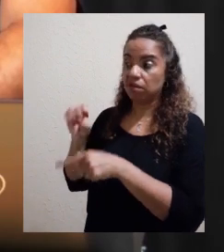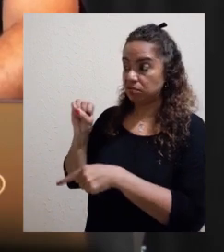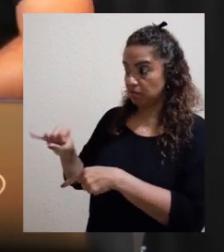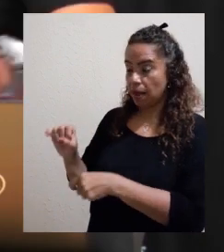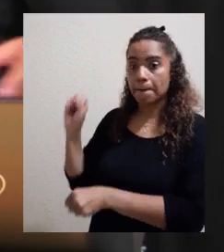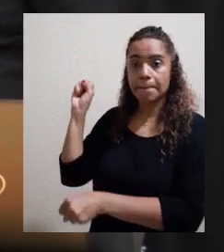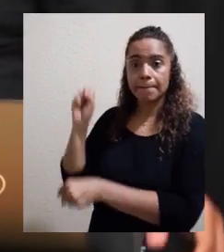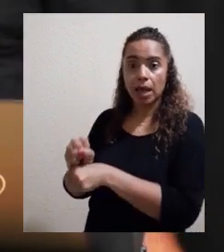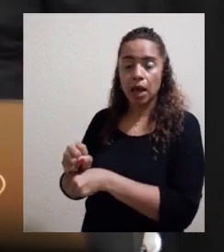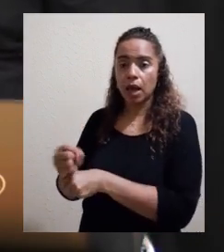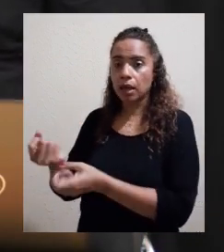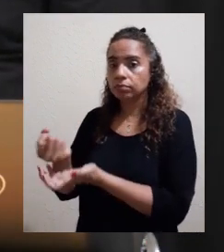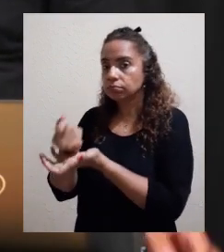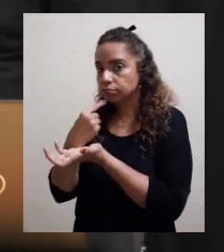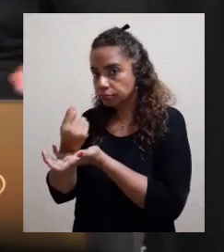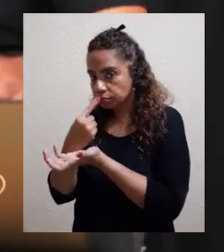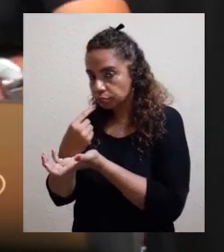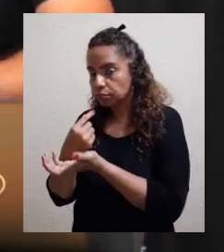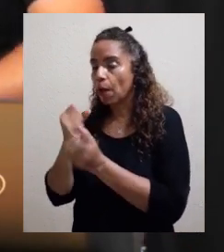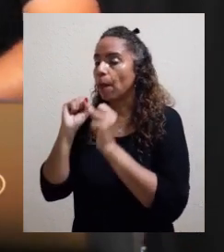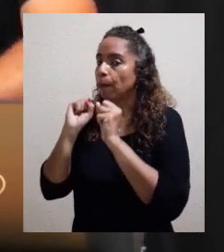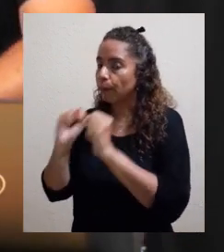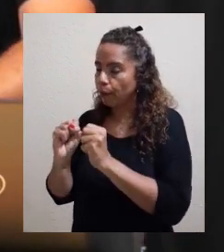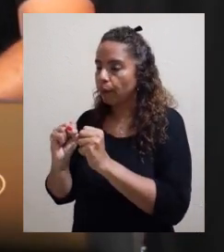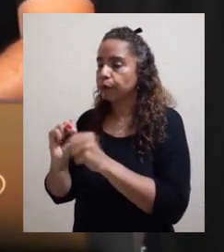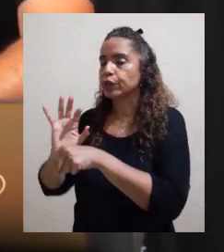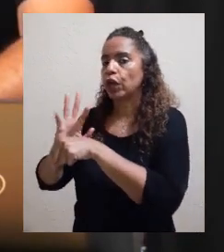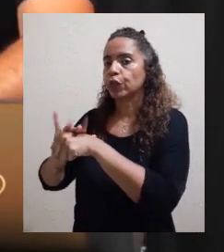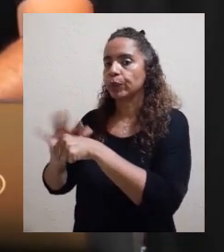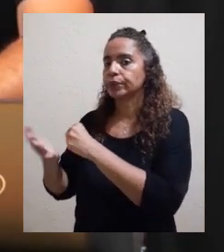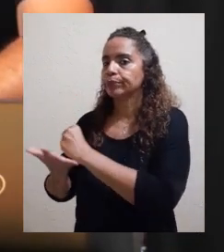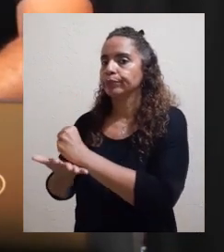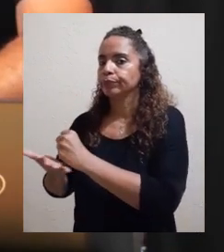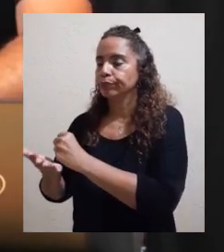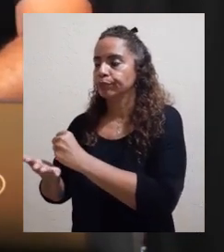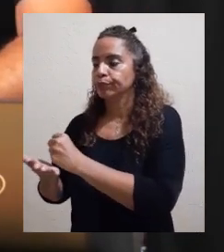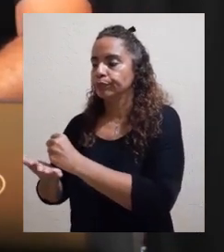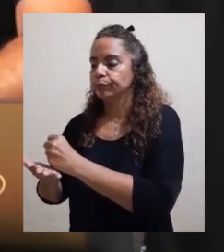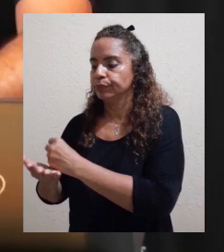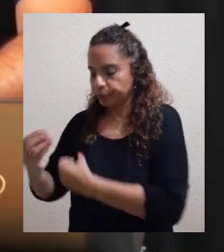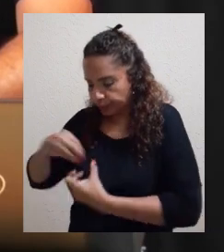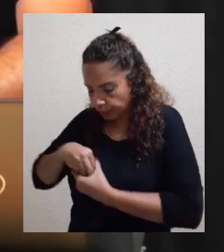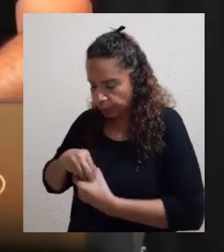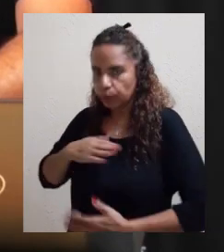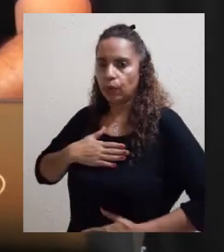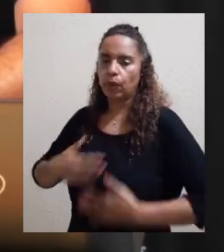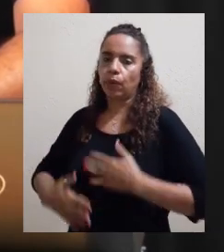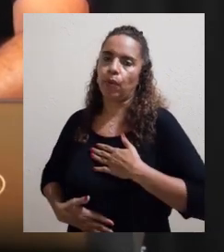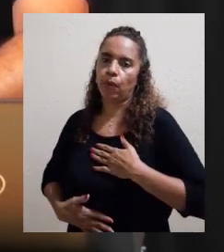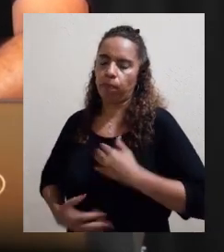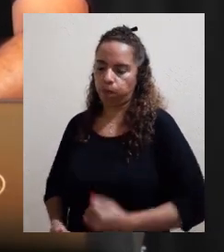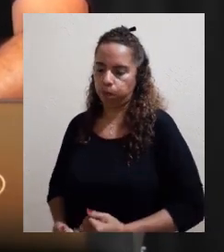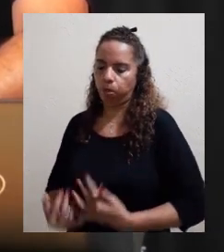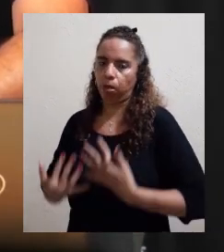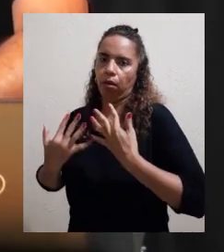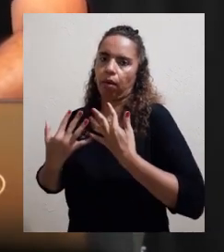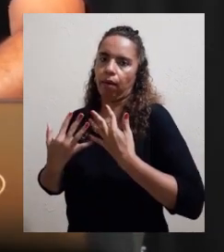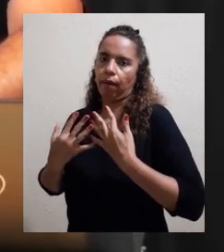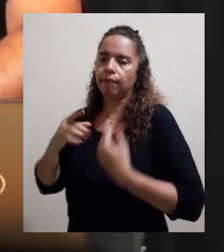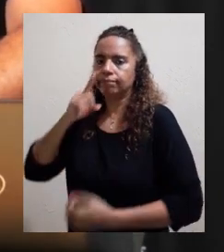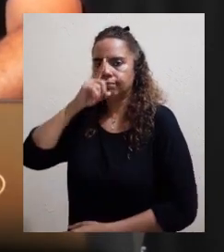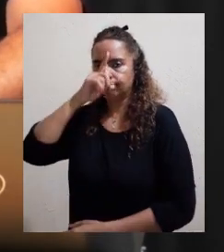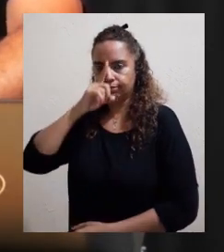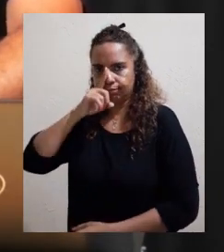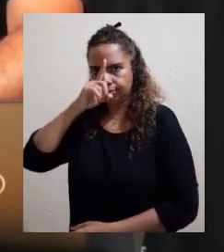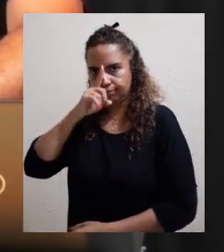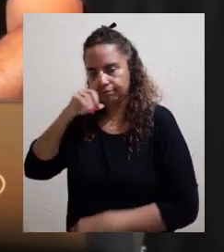quando estava indicado, existe um potencial muito grande da doença de base dessa pessoa descompensar, e isso é muito mais grave do que o